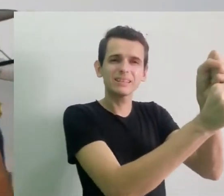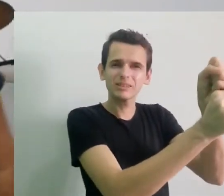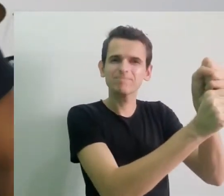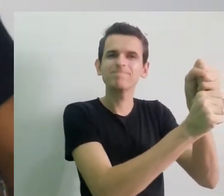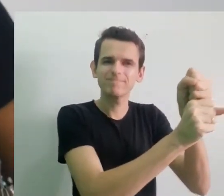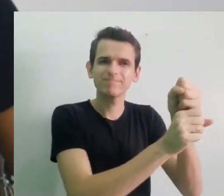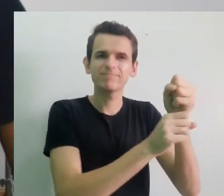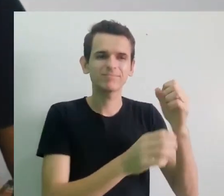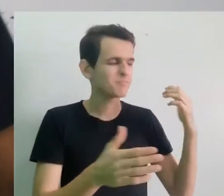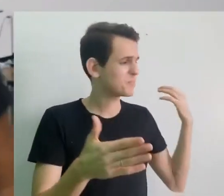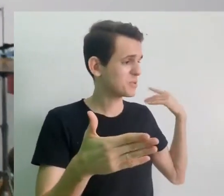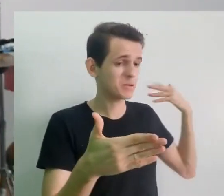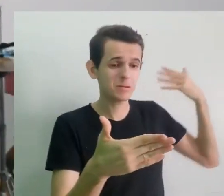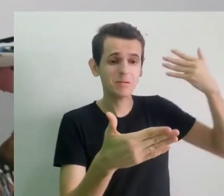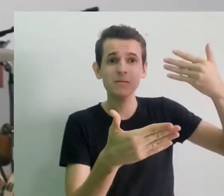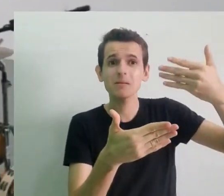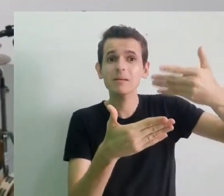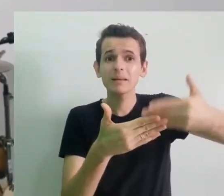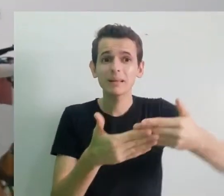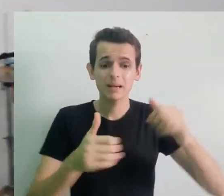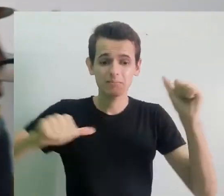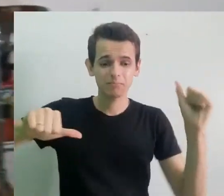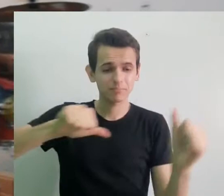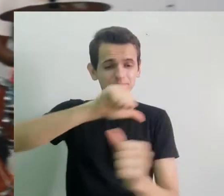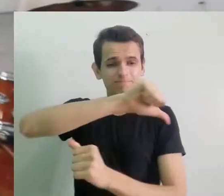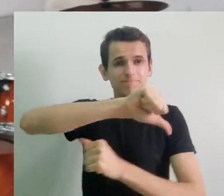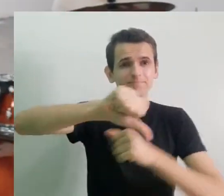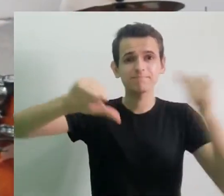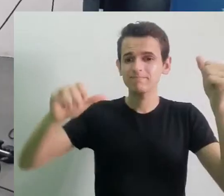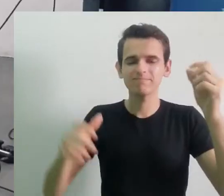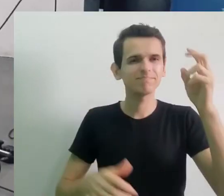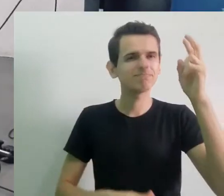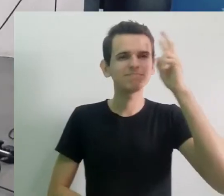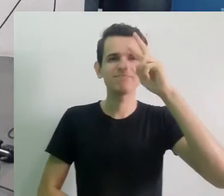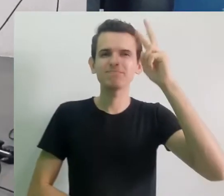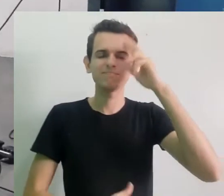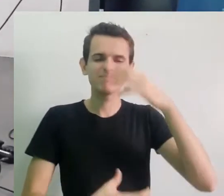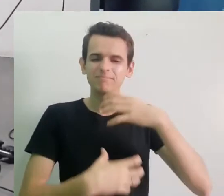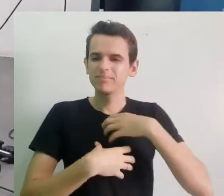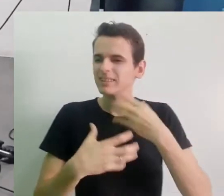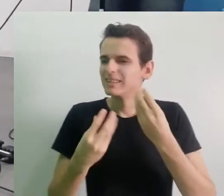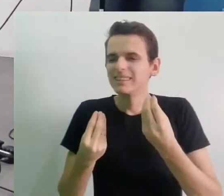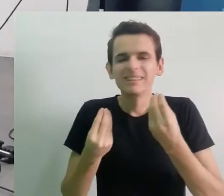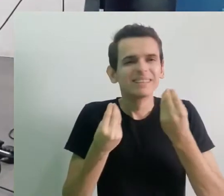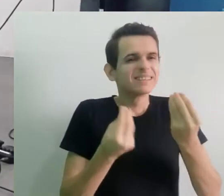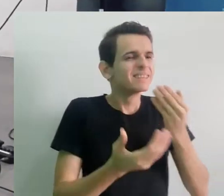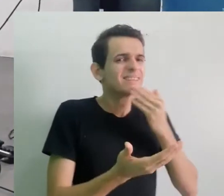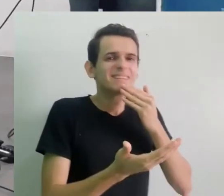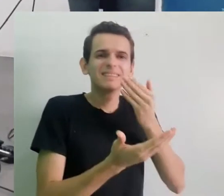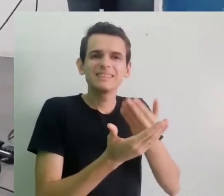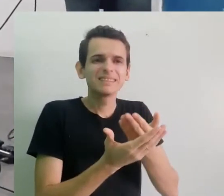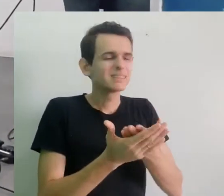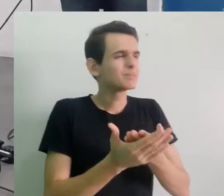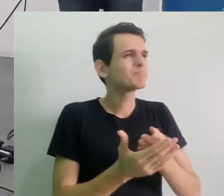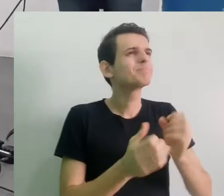Cristo. Você mudou a minha história e fez o que ninguém